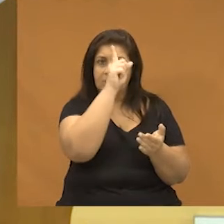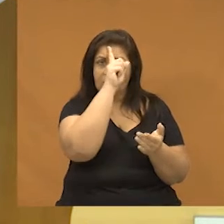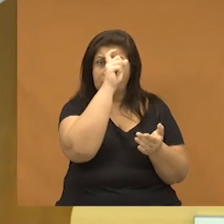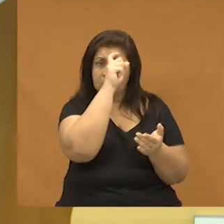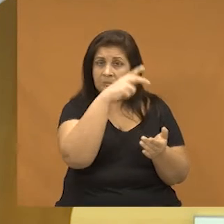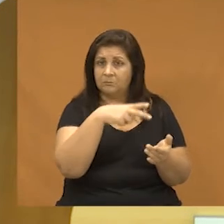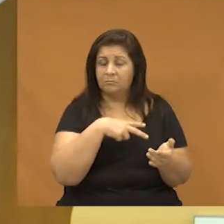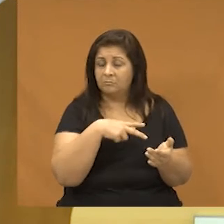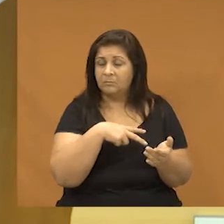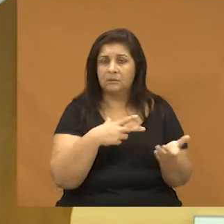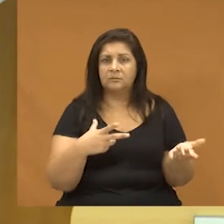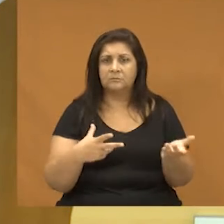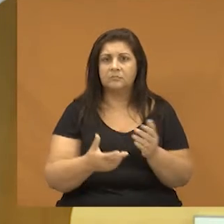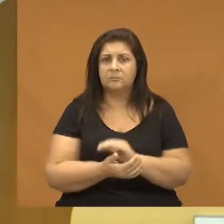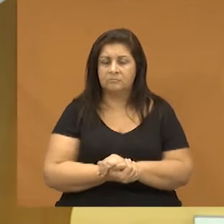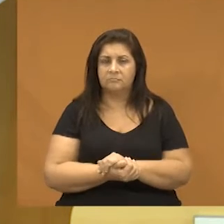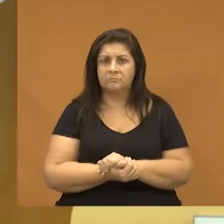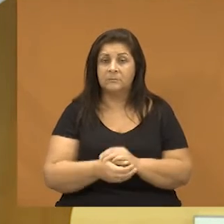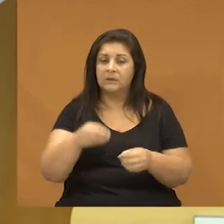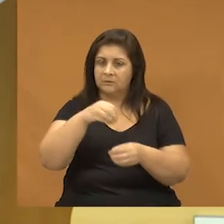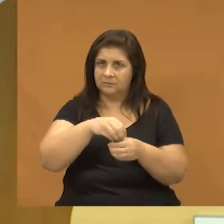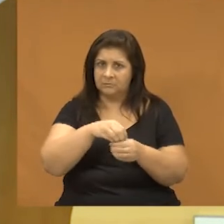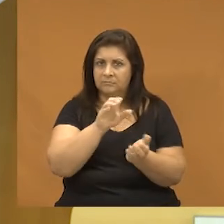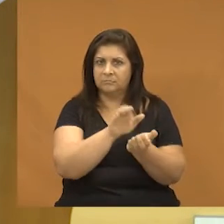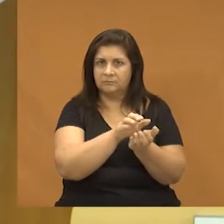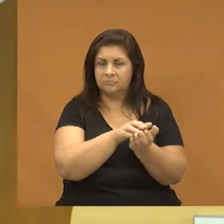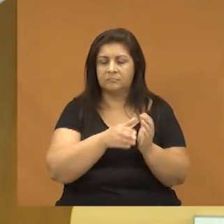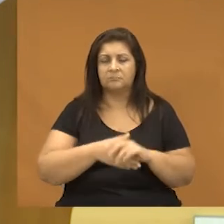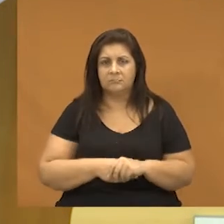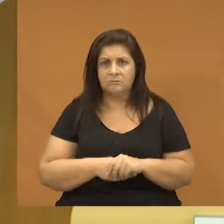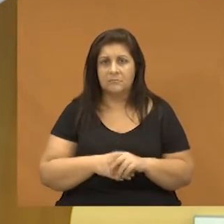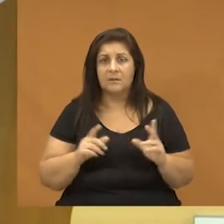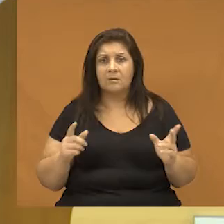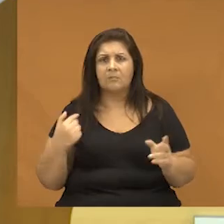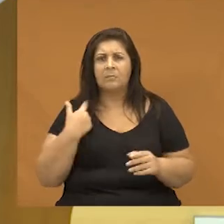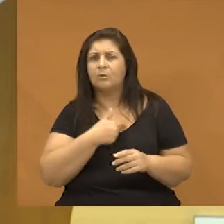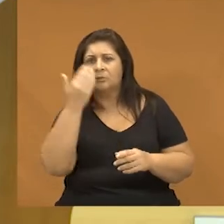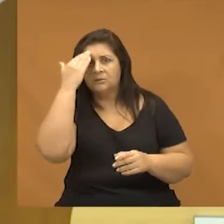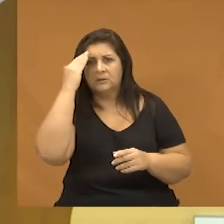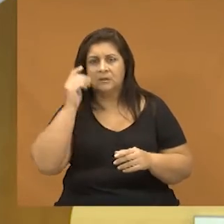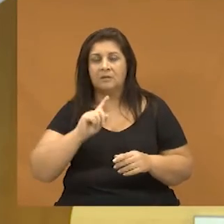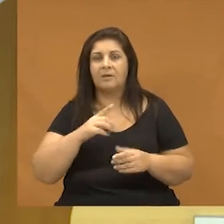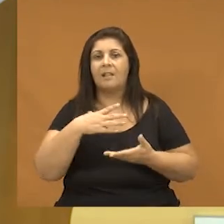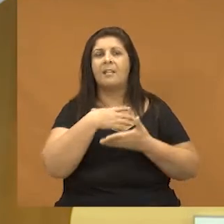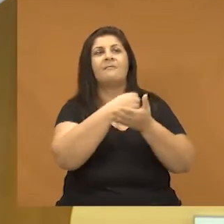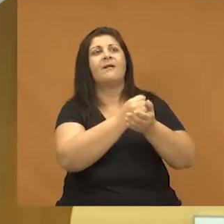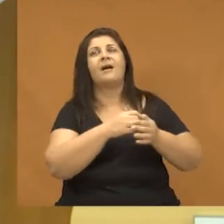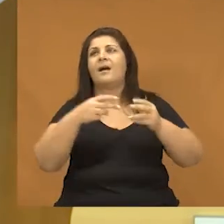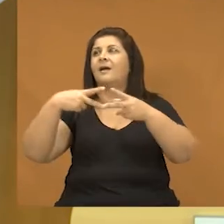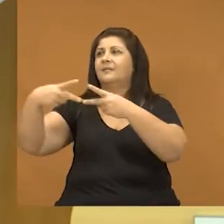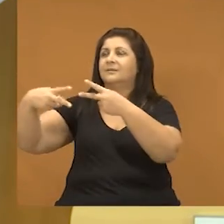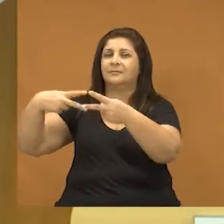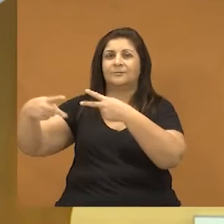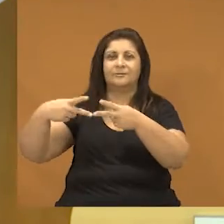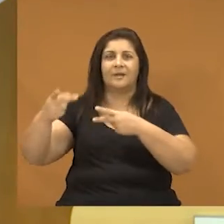respectivo hospital privado dentro do município de Jacareí. Então, para entender, não é para pegar daqui e levar para São José,